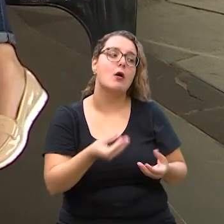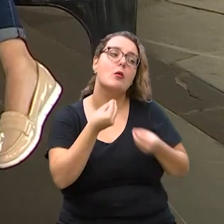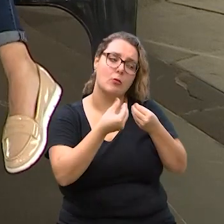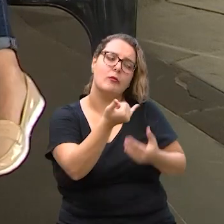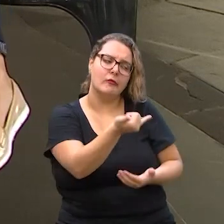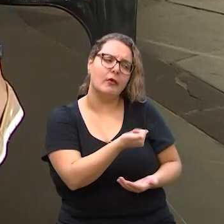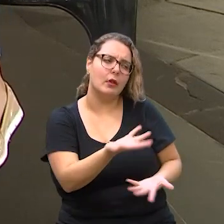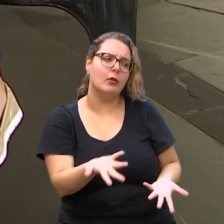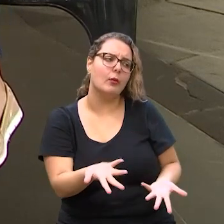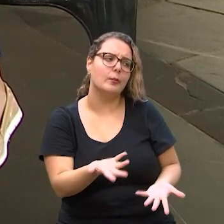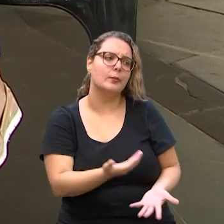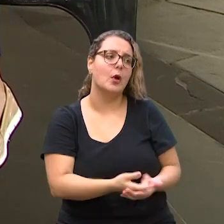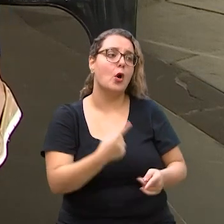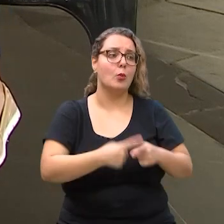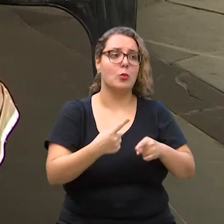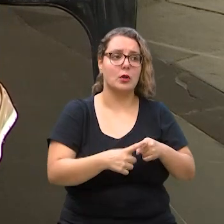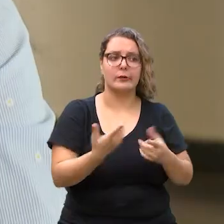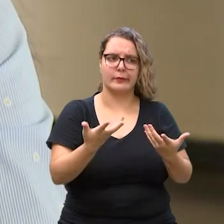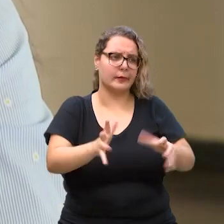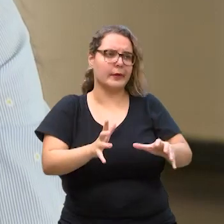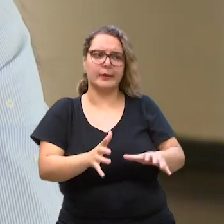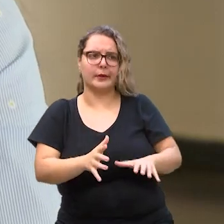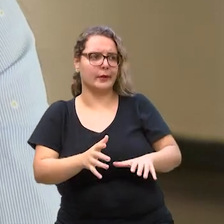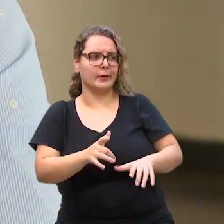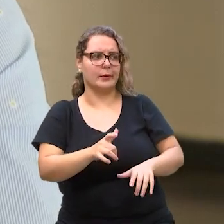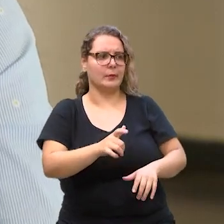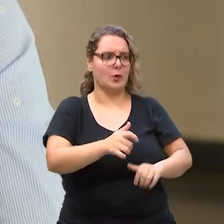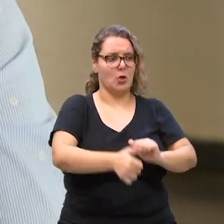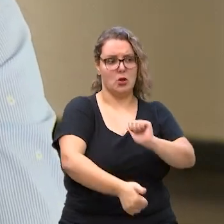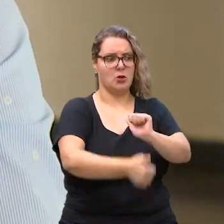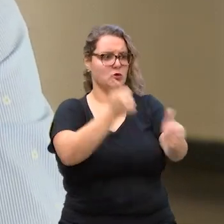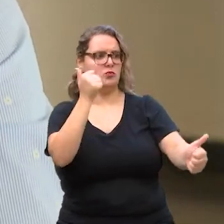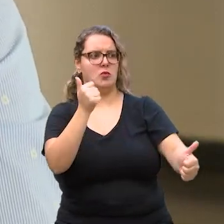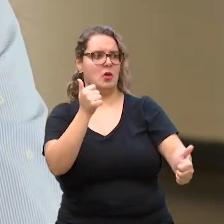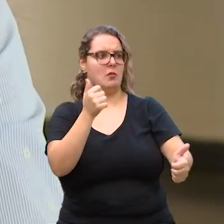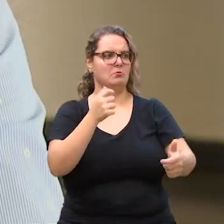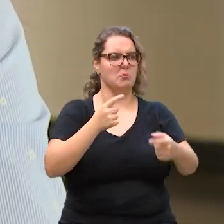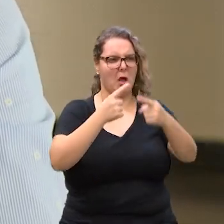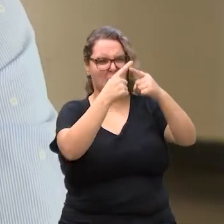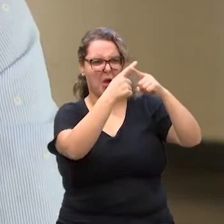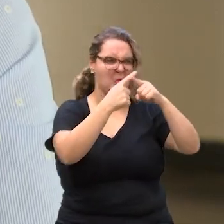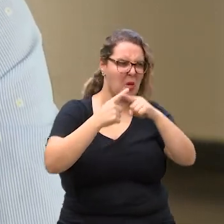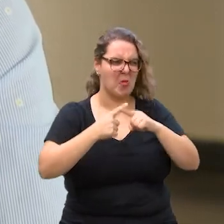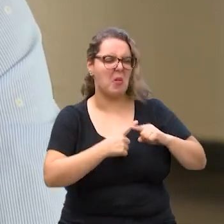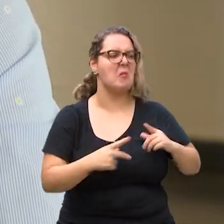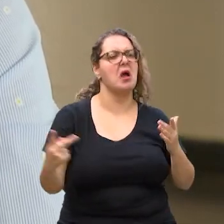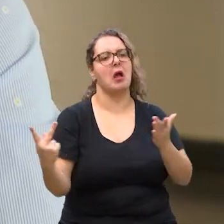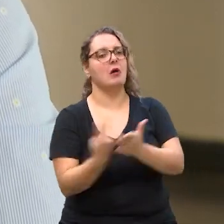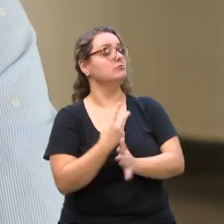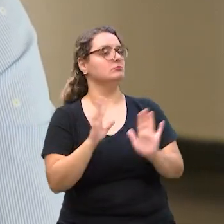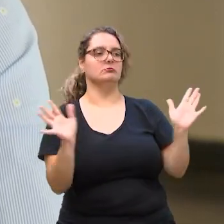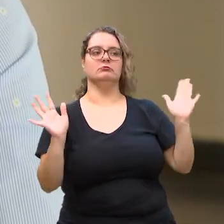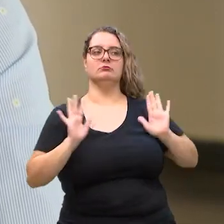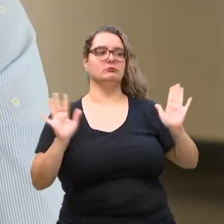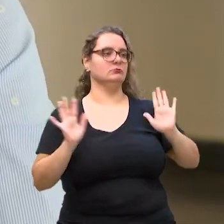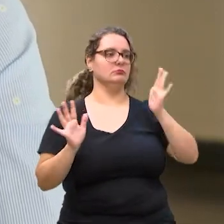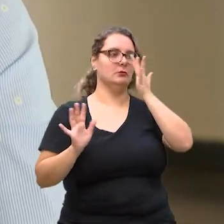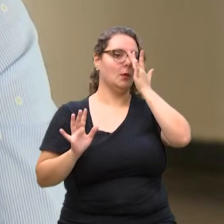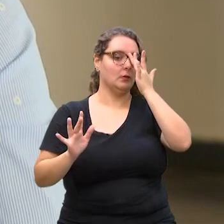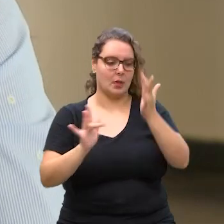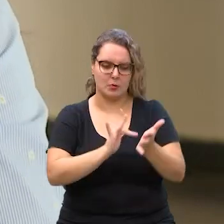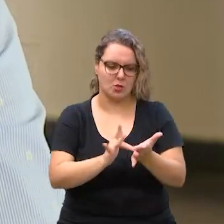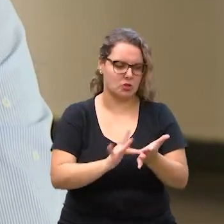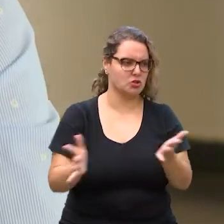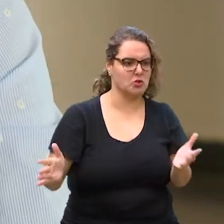exatamente como que você falou, porque a gente não quer que o esporte se torne algo competitivo demasiadamente e que seja na base